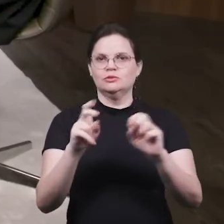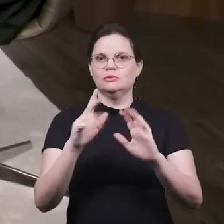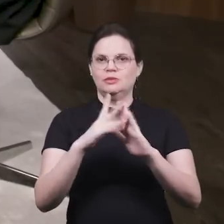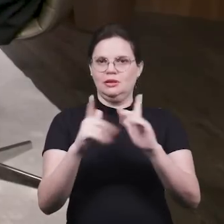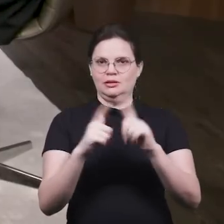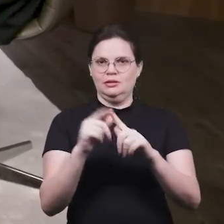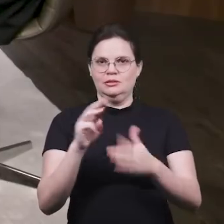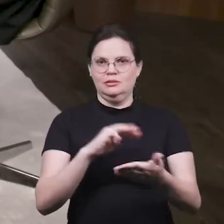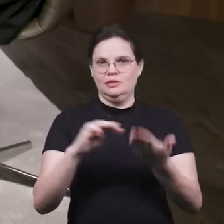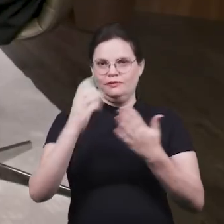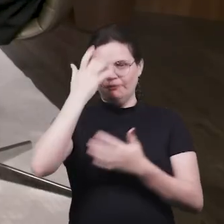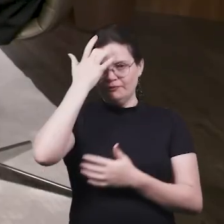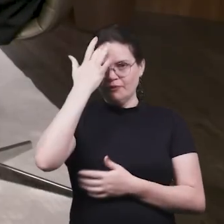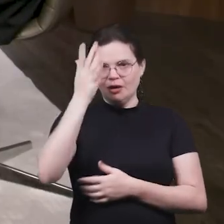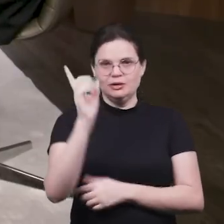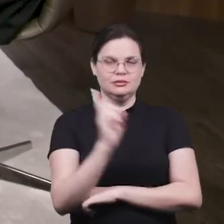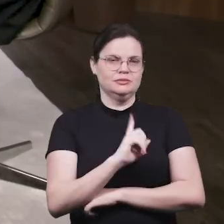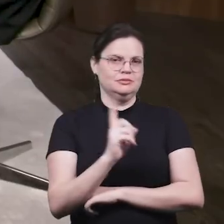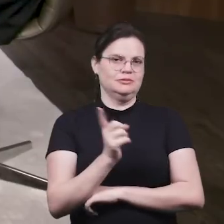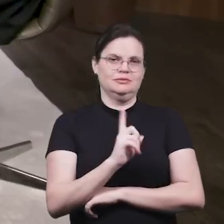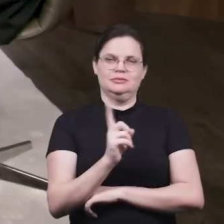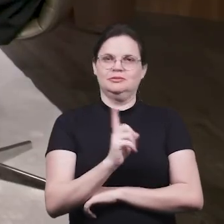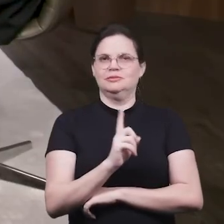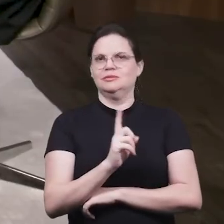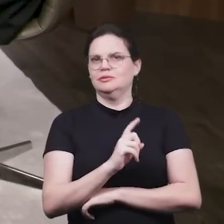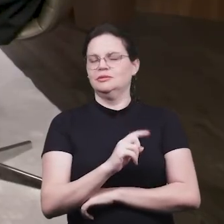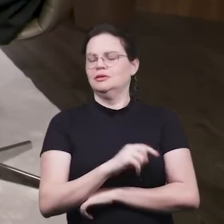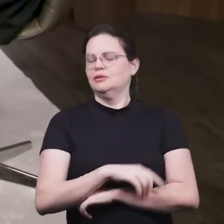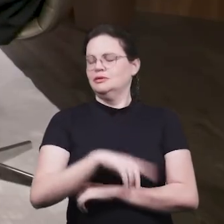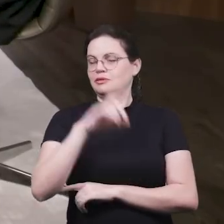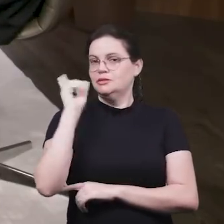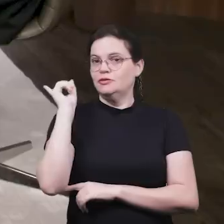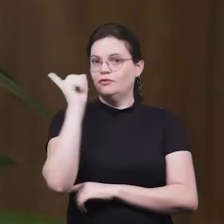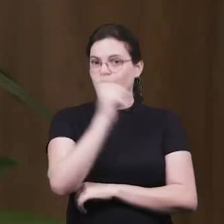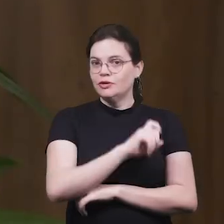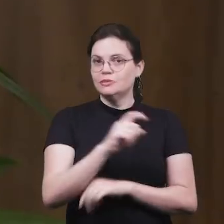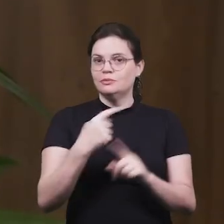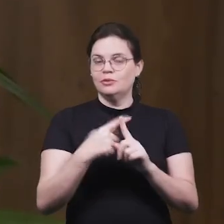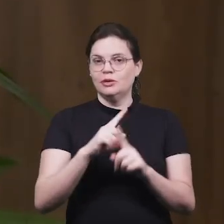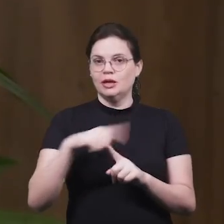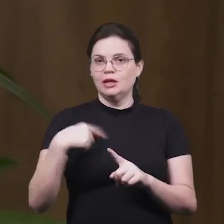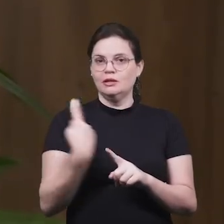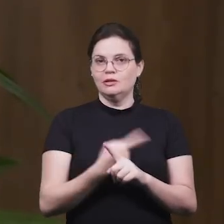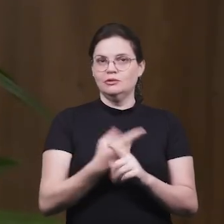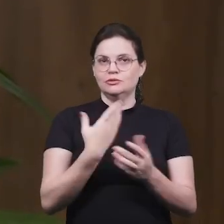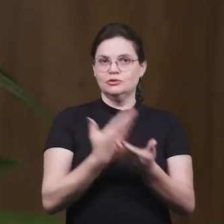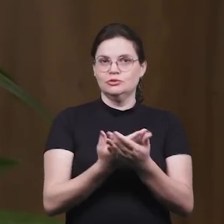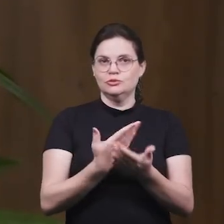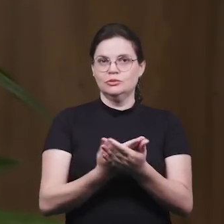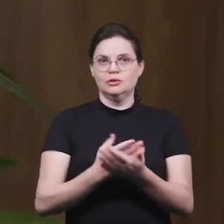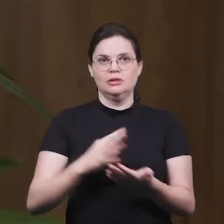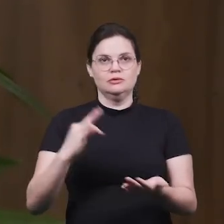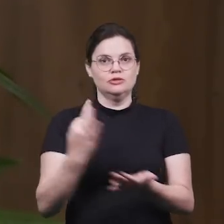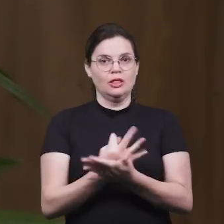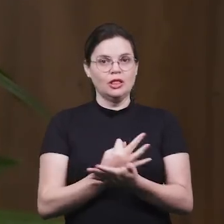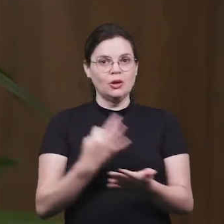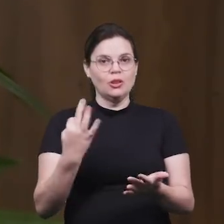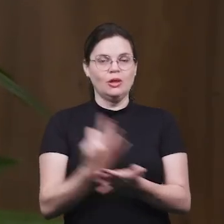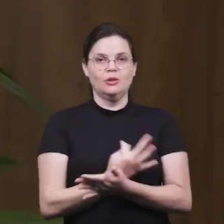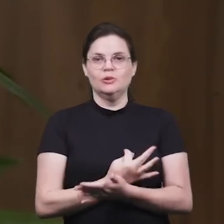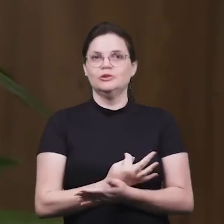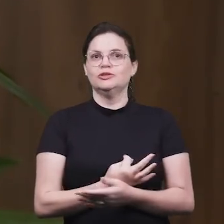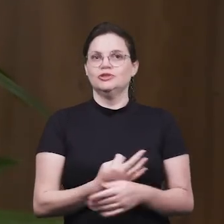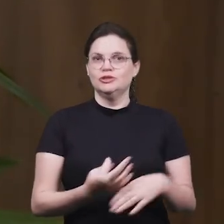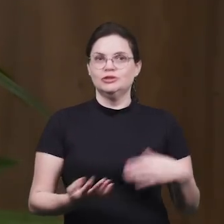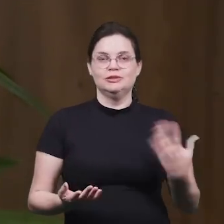fácil. Nós, entre os estudantes de teologia, estamos brincando. Nós temos 2 objetivos: